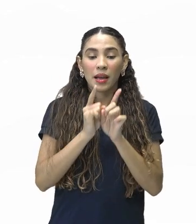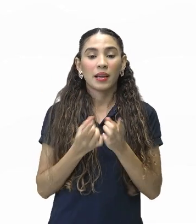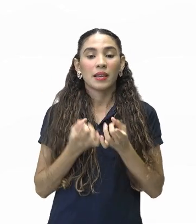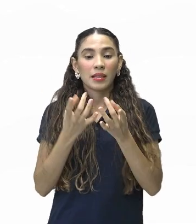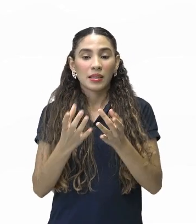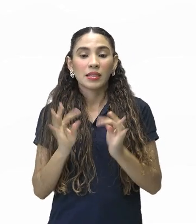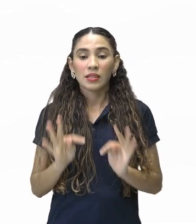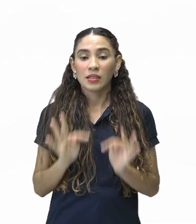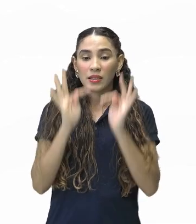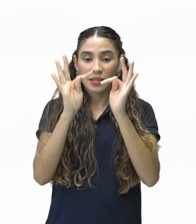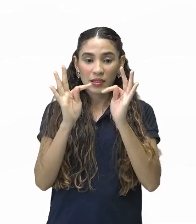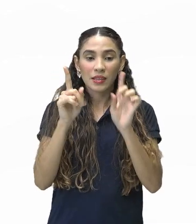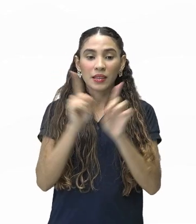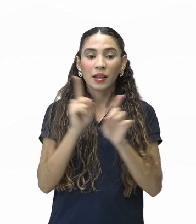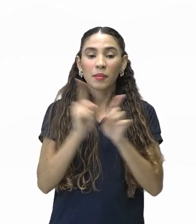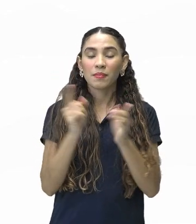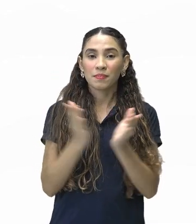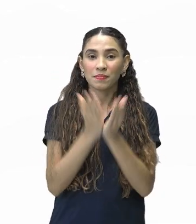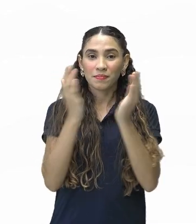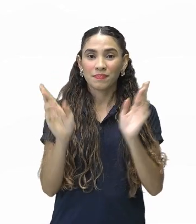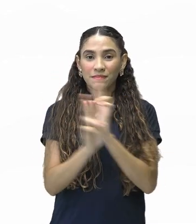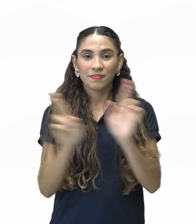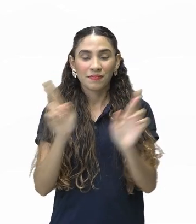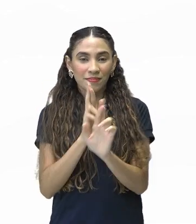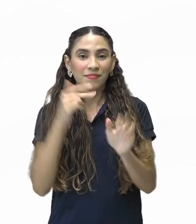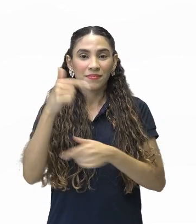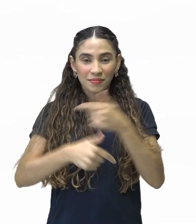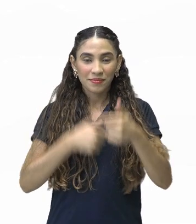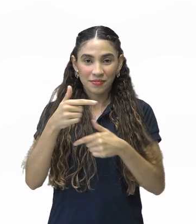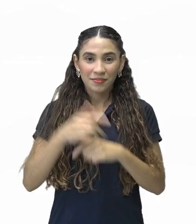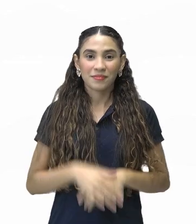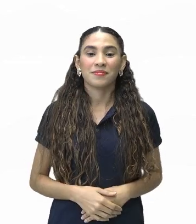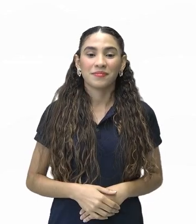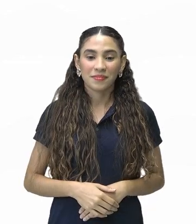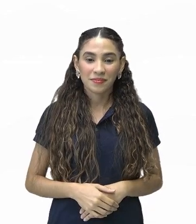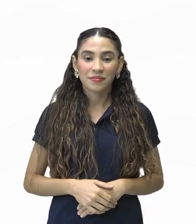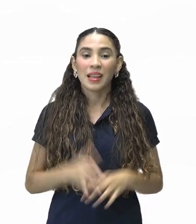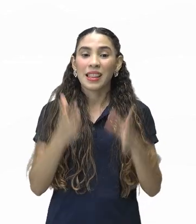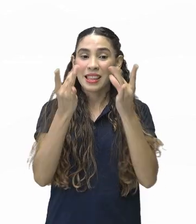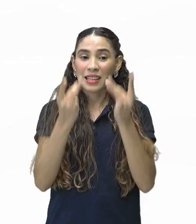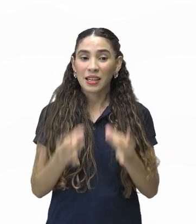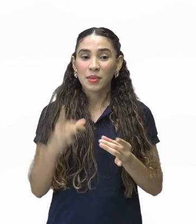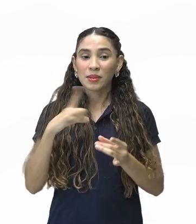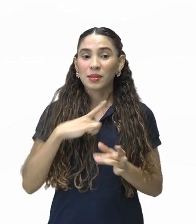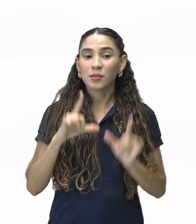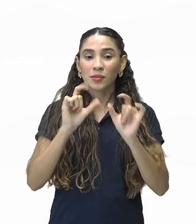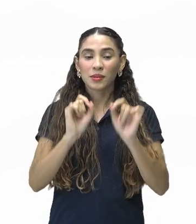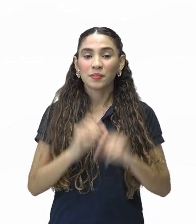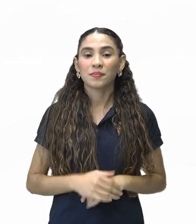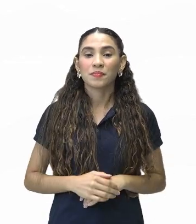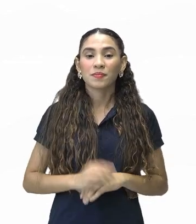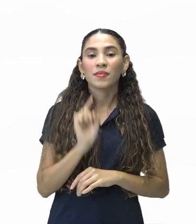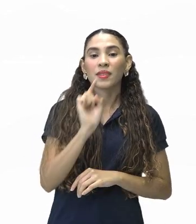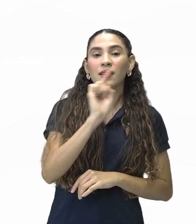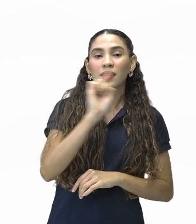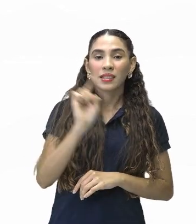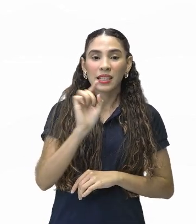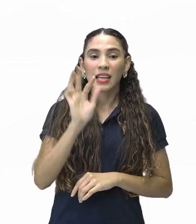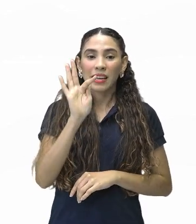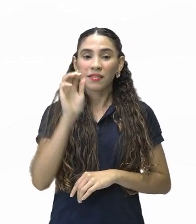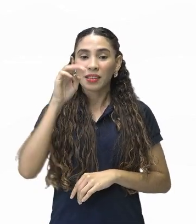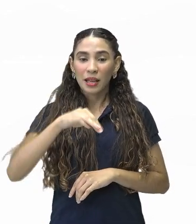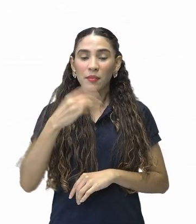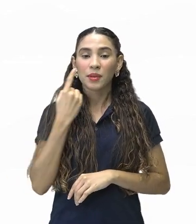exclusão digital e precarização das relações de trabalho. Detalhamento, Polo Industrial